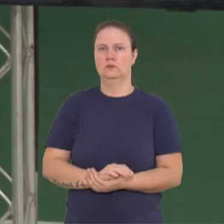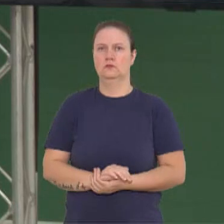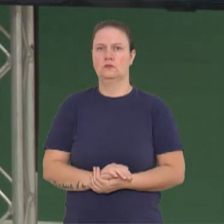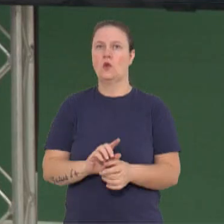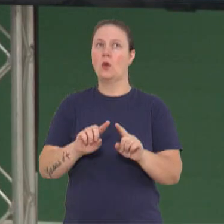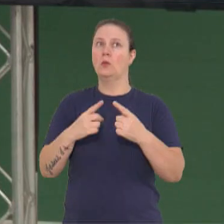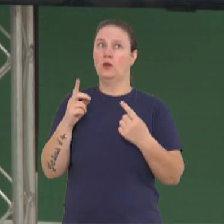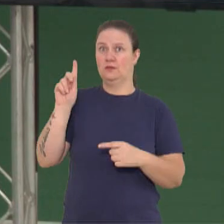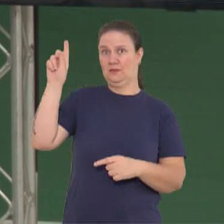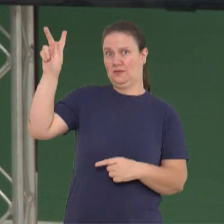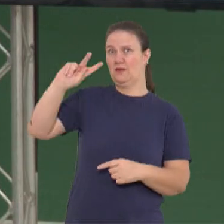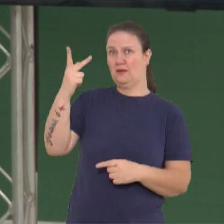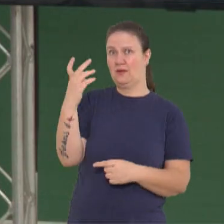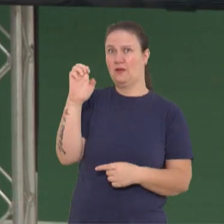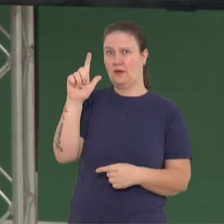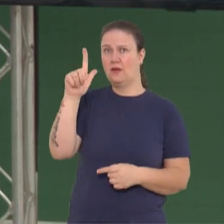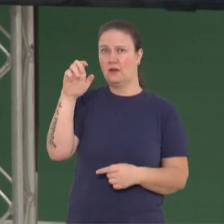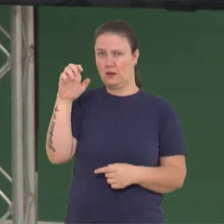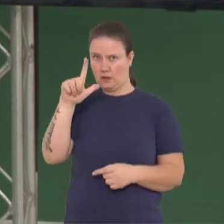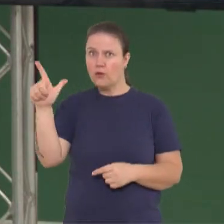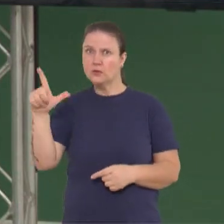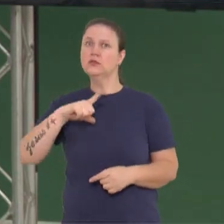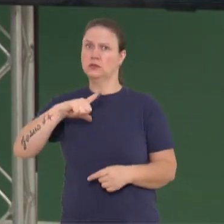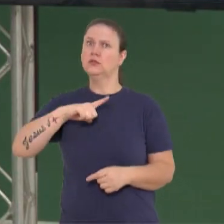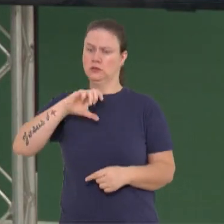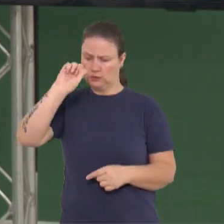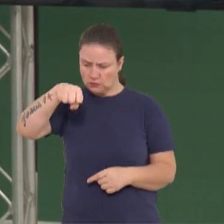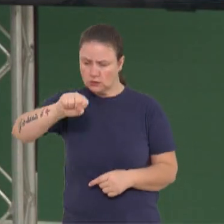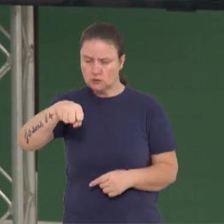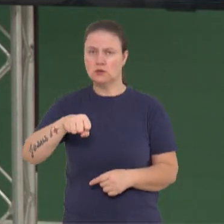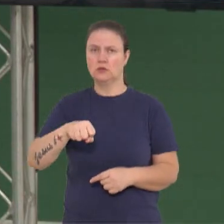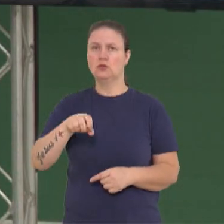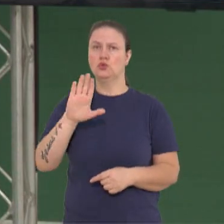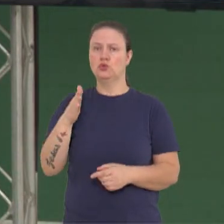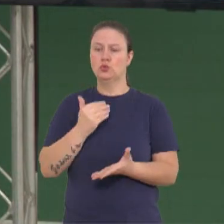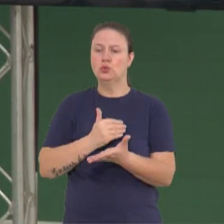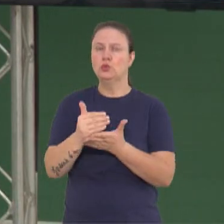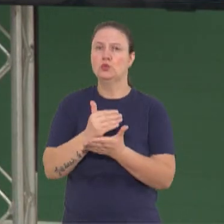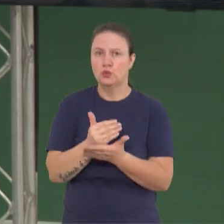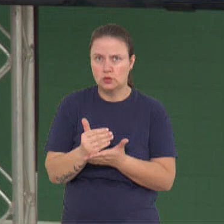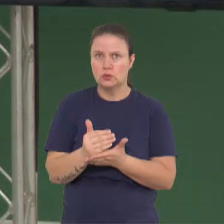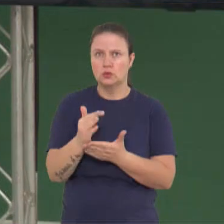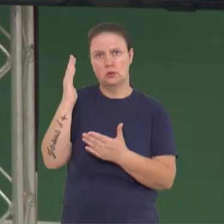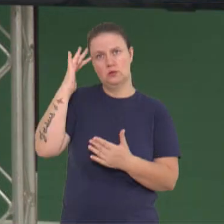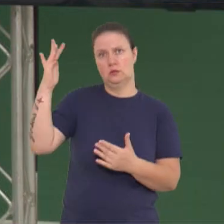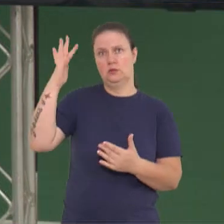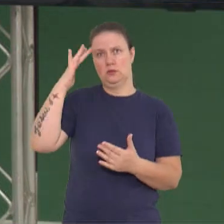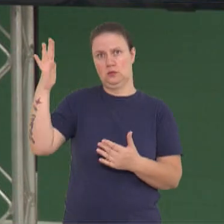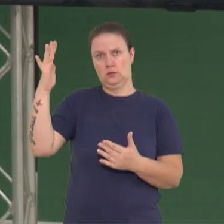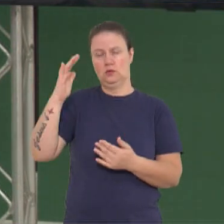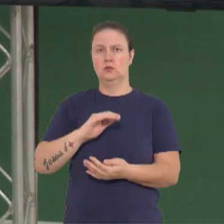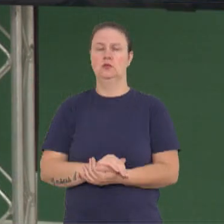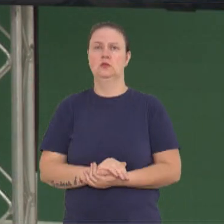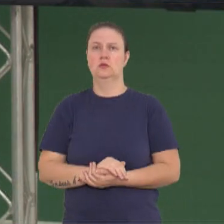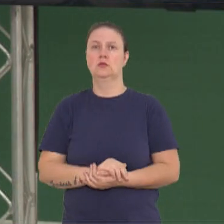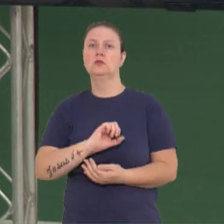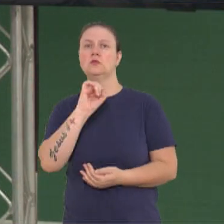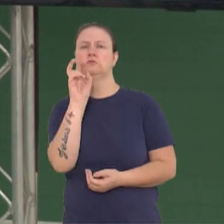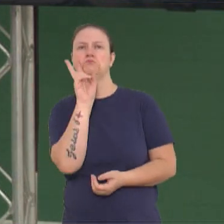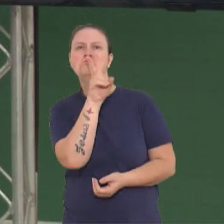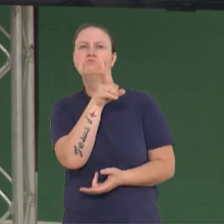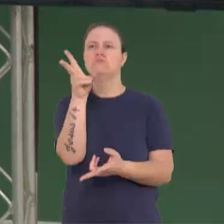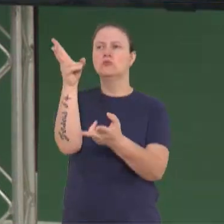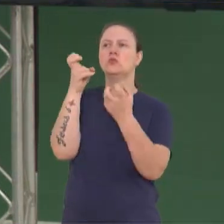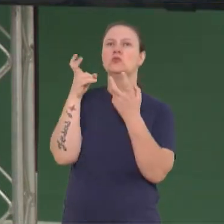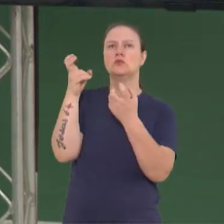já vê elementos cristãos na filosofia do Heráclito, o que é um anacronismo. Se nós formos olhar